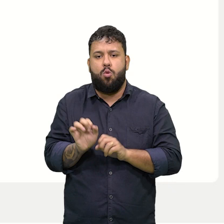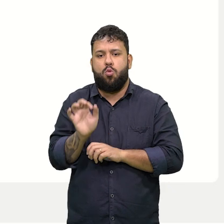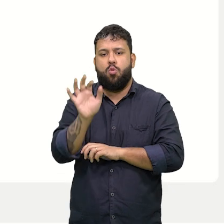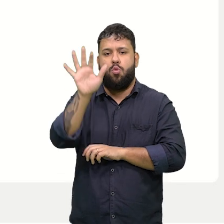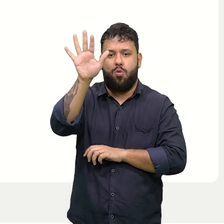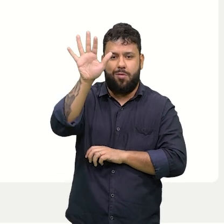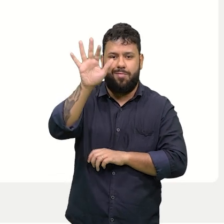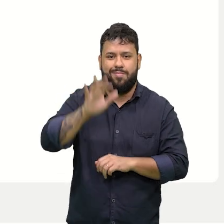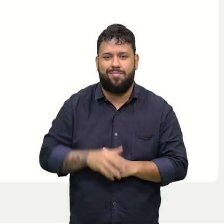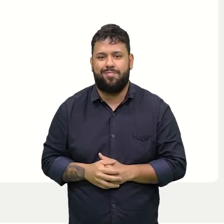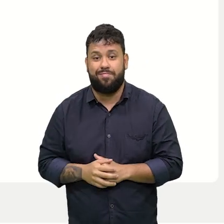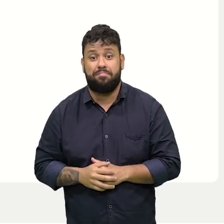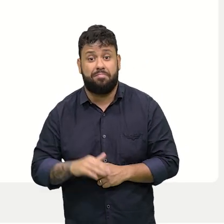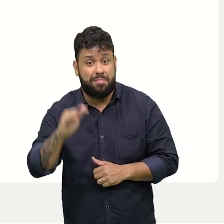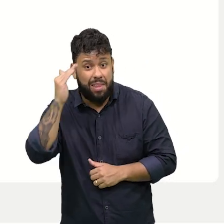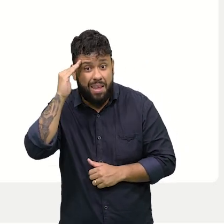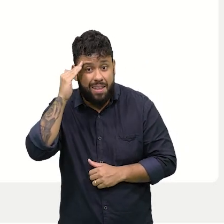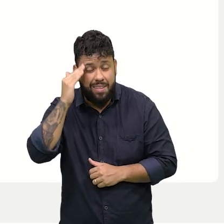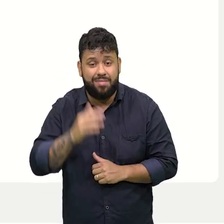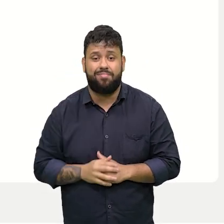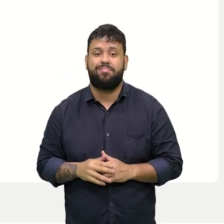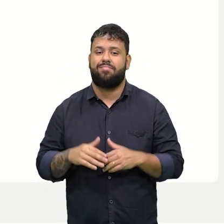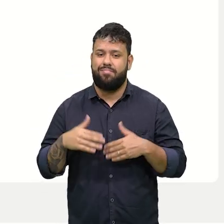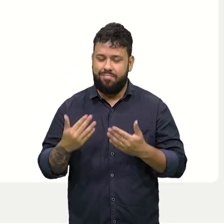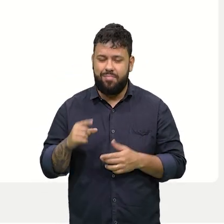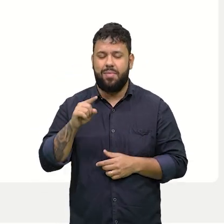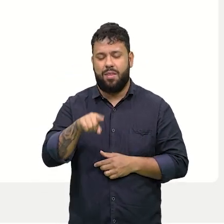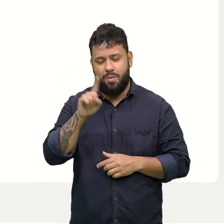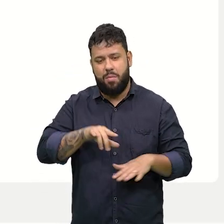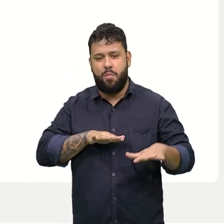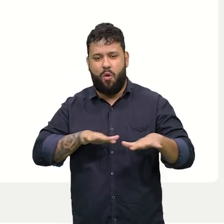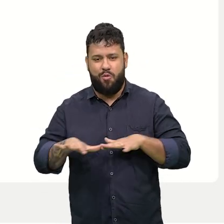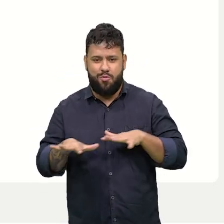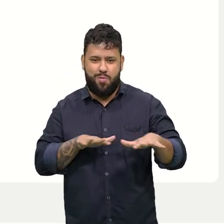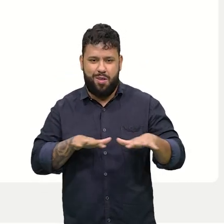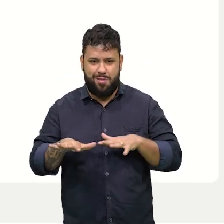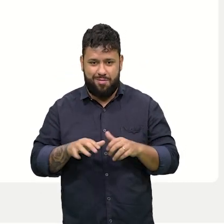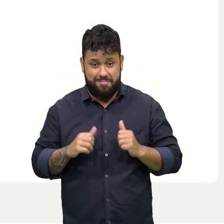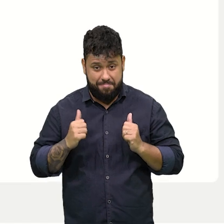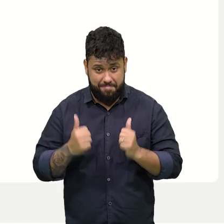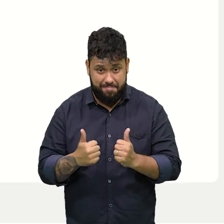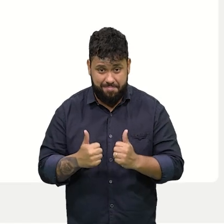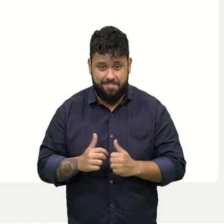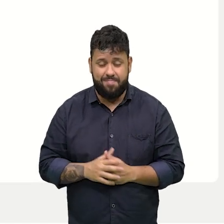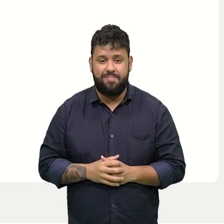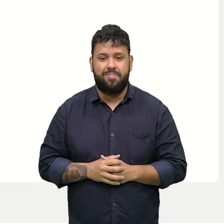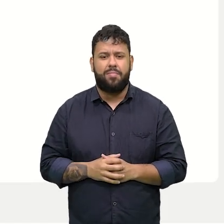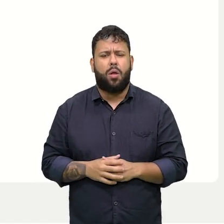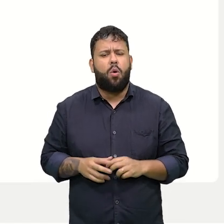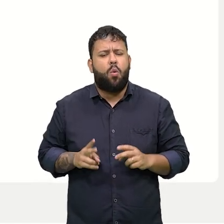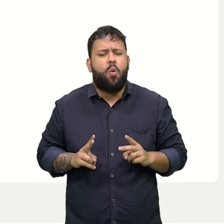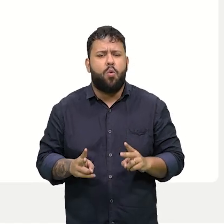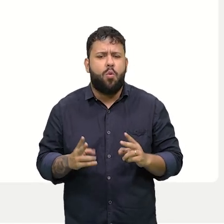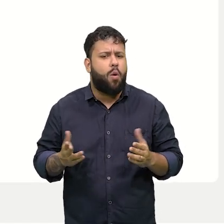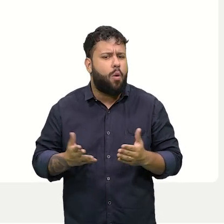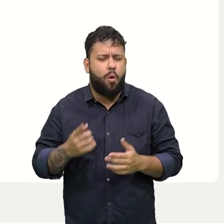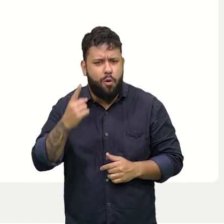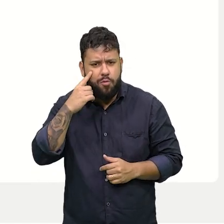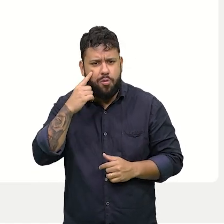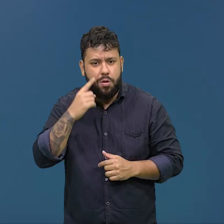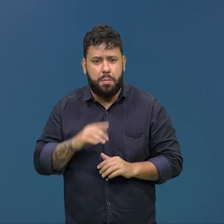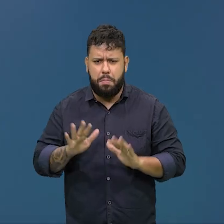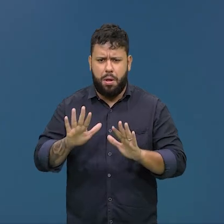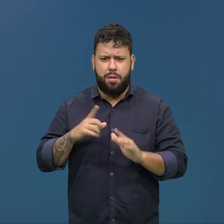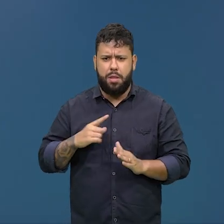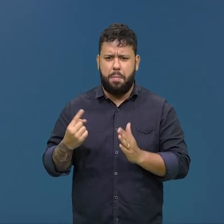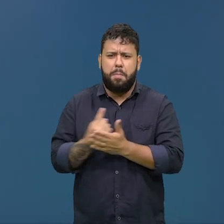sai. Compreenderam? Então, esse aqui é o nosso movimento. Beleza? Continuando agora.